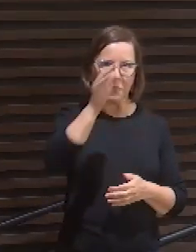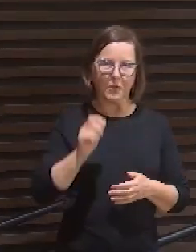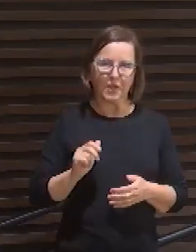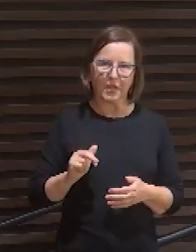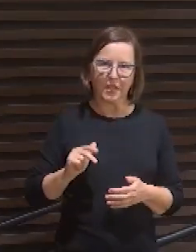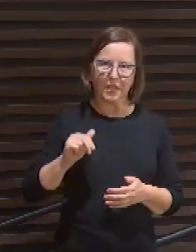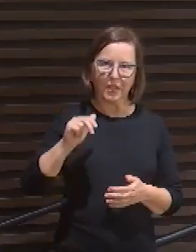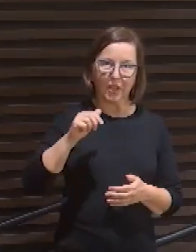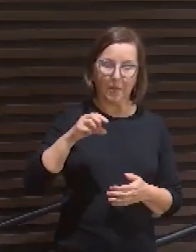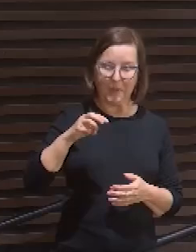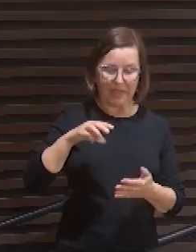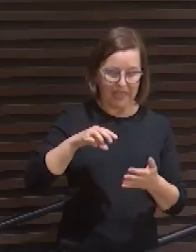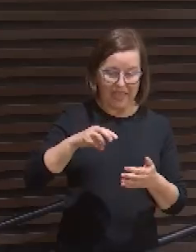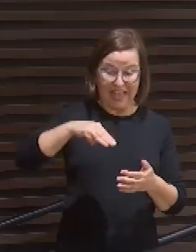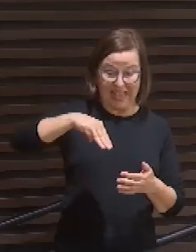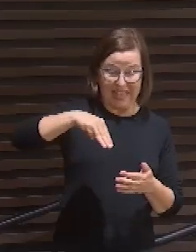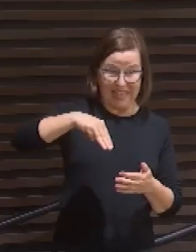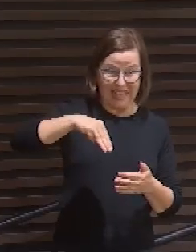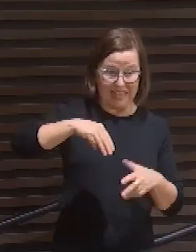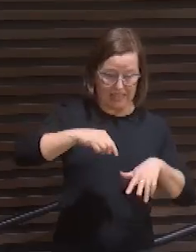4?